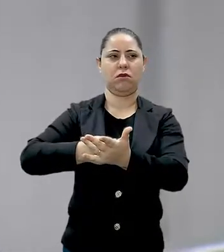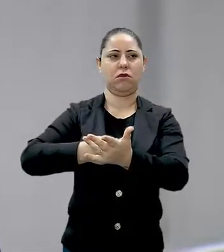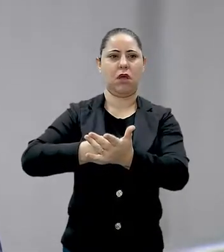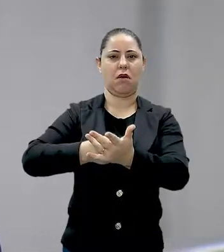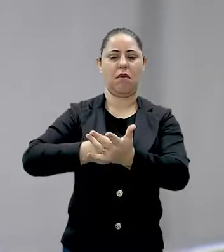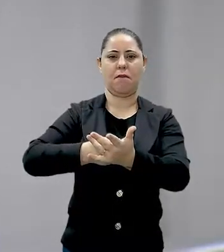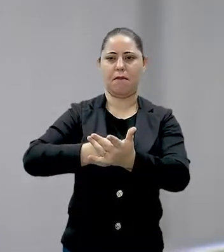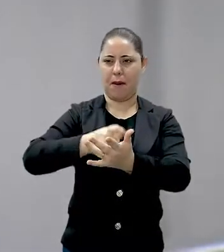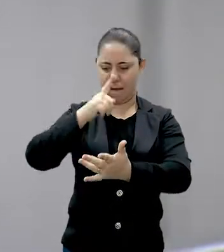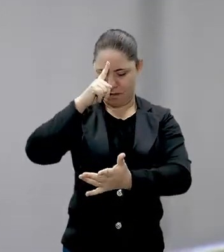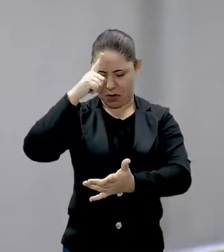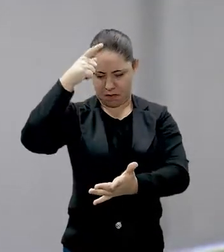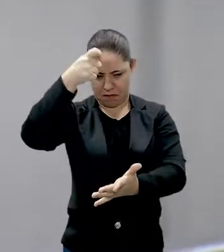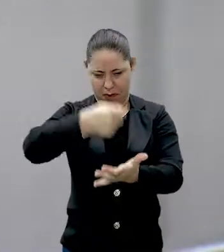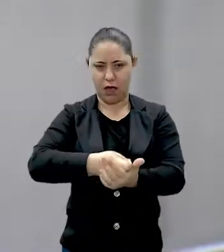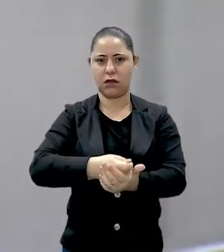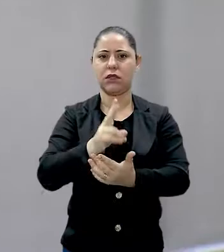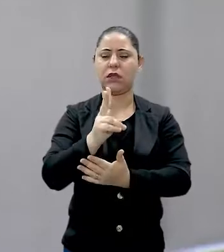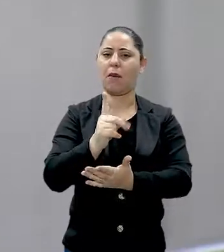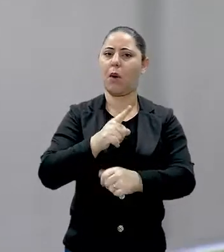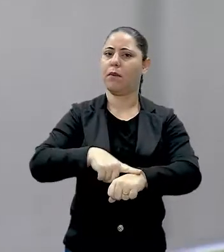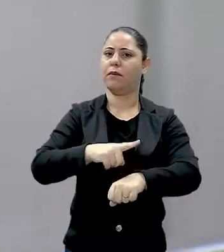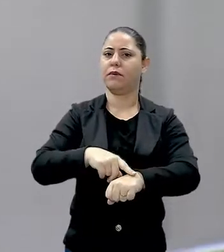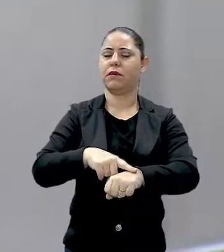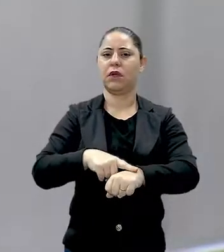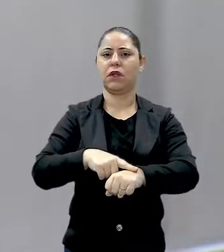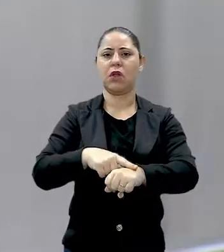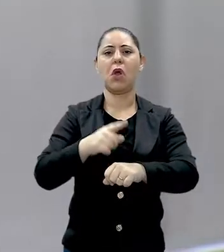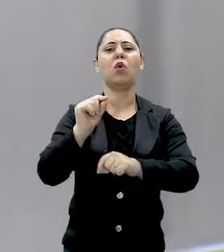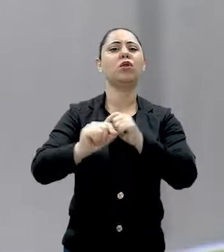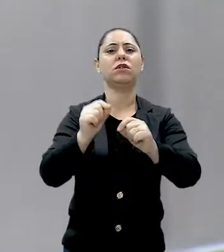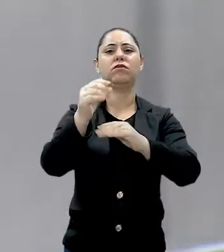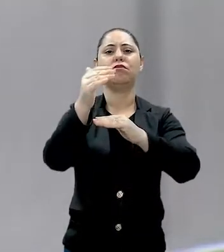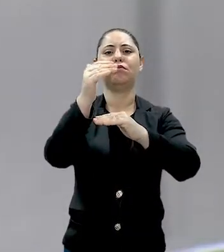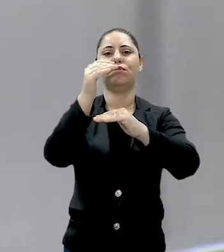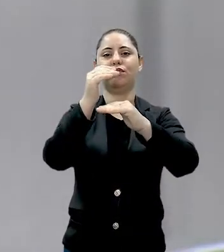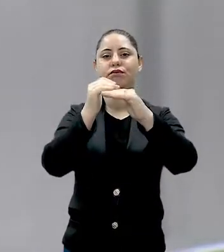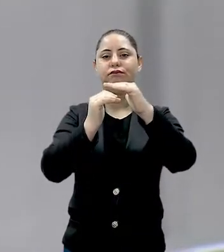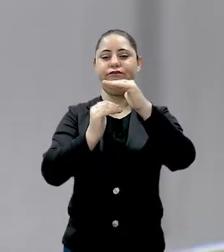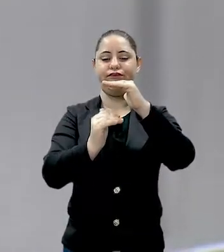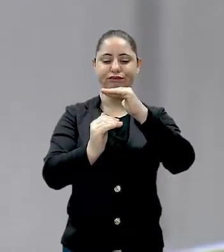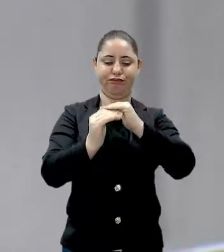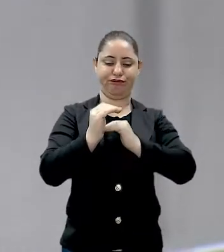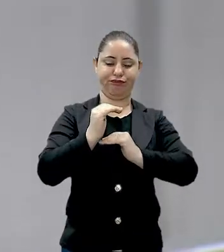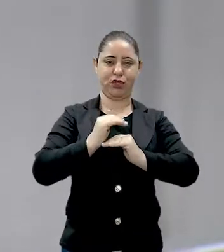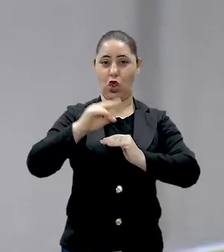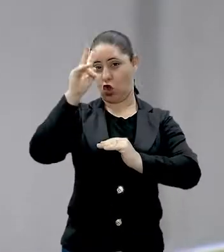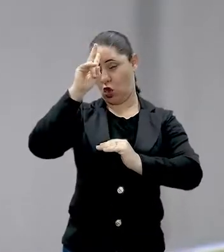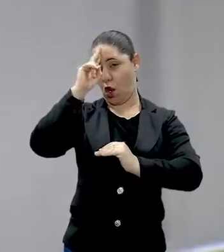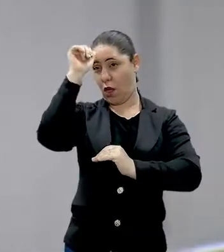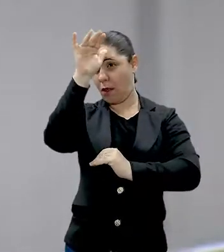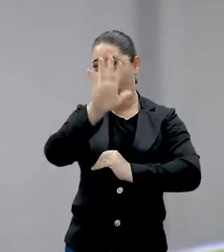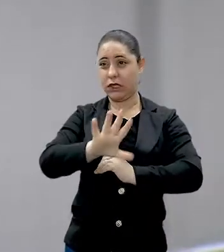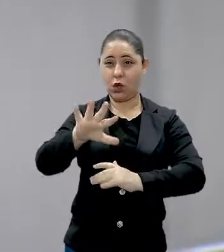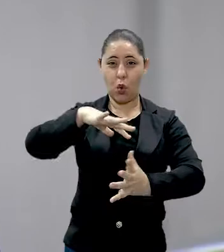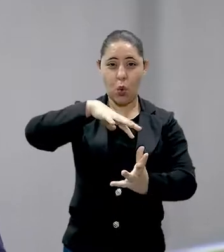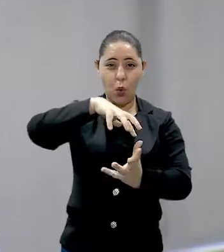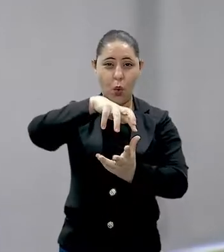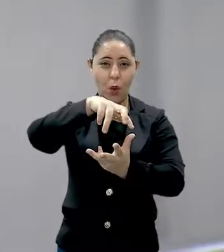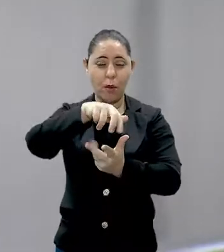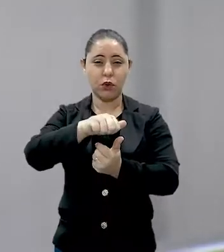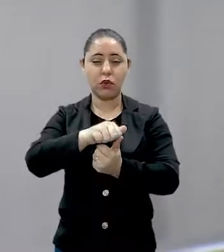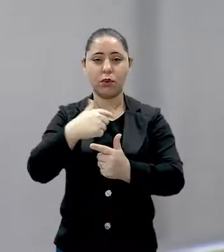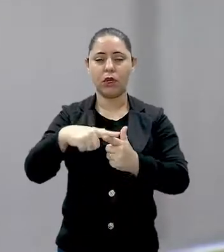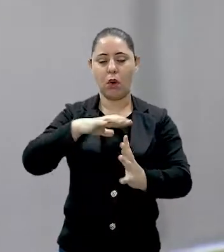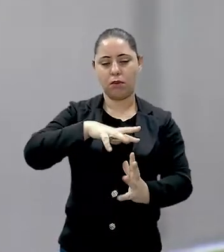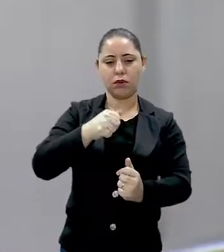com o absolutismo, a todo momento. E isso, obviamente, é um retrocesso não só na história do Brasil, em qualquer lugar do